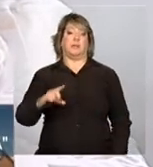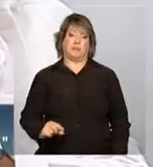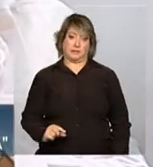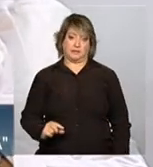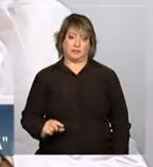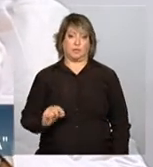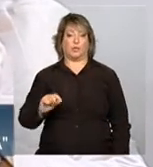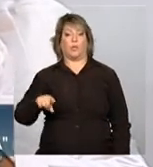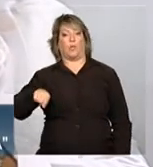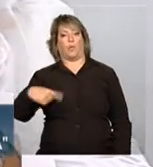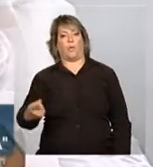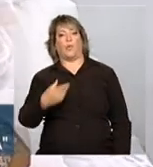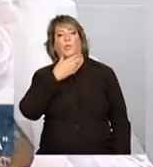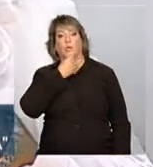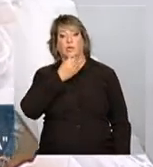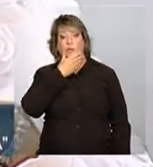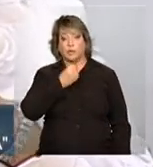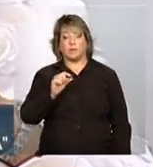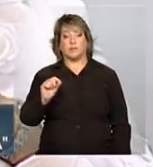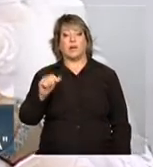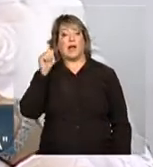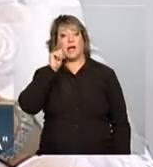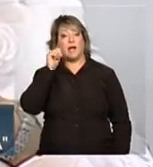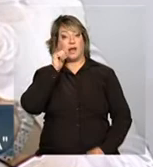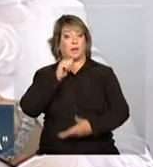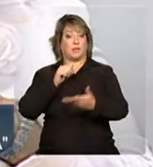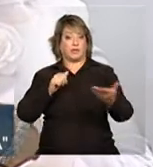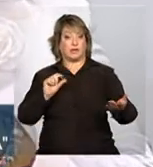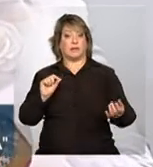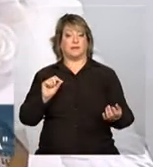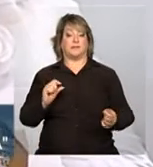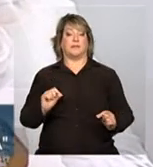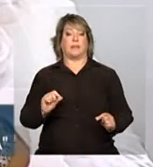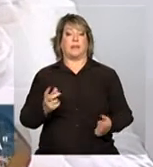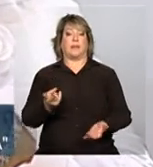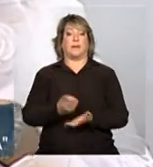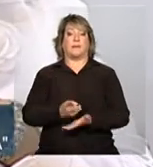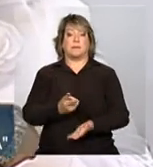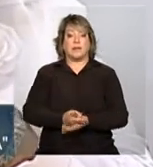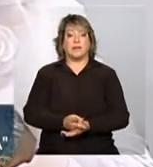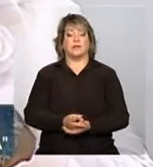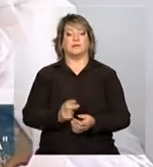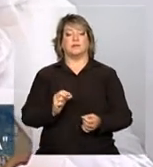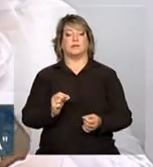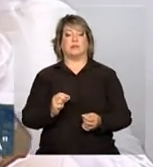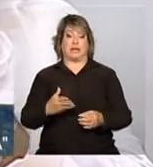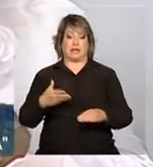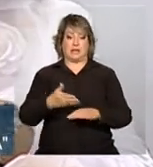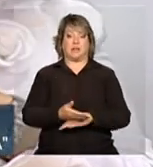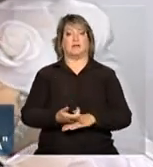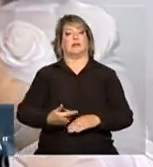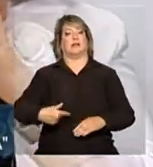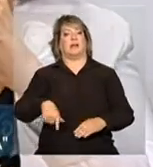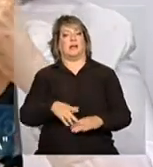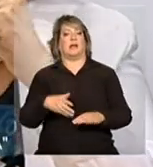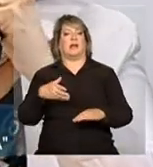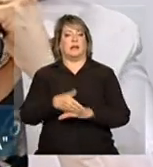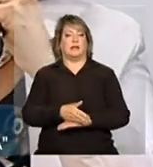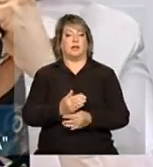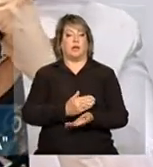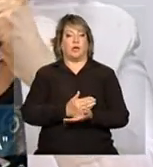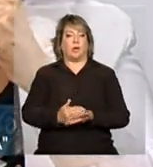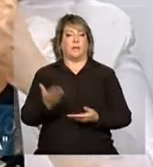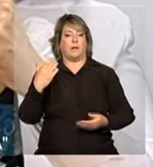que os homens, e as mulheres, mesmo que entrem, e entram a partir da década de